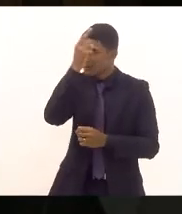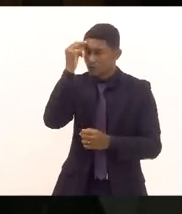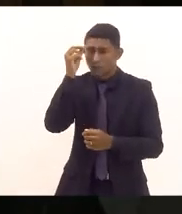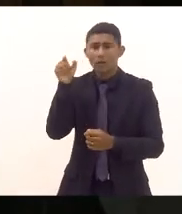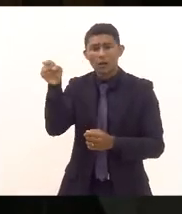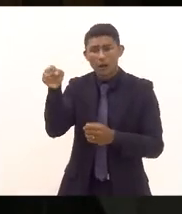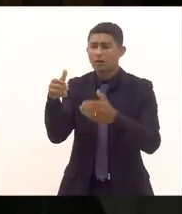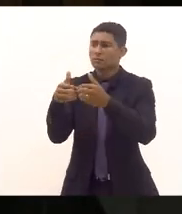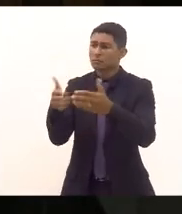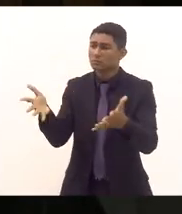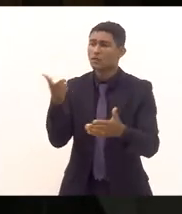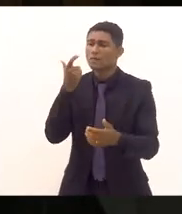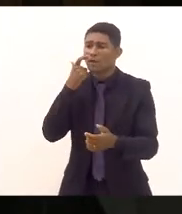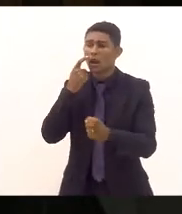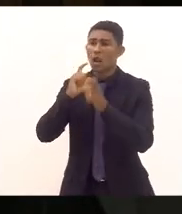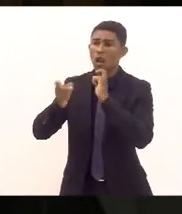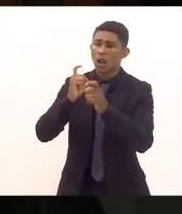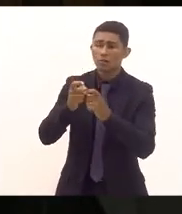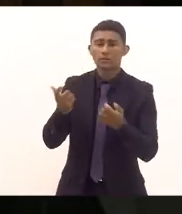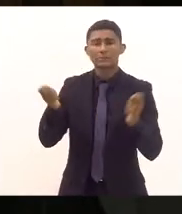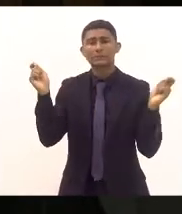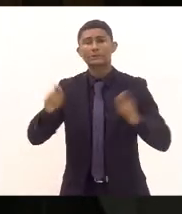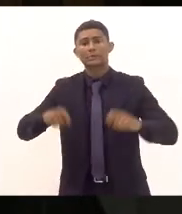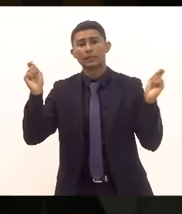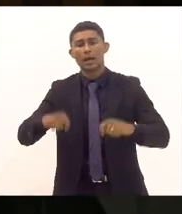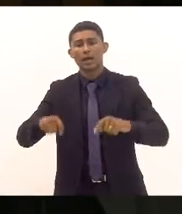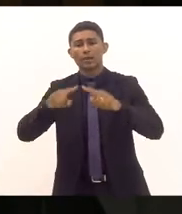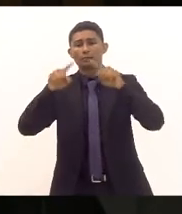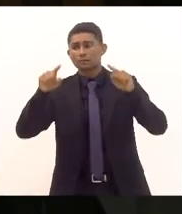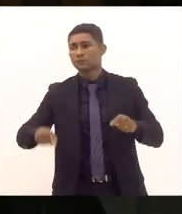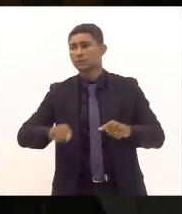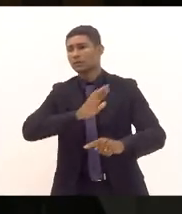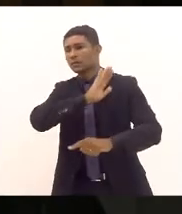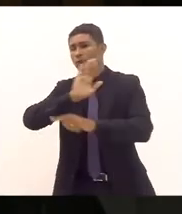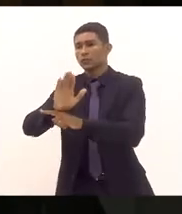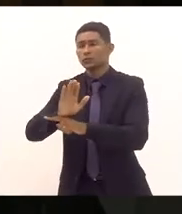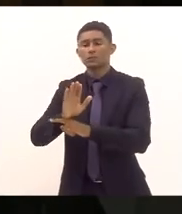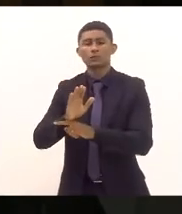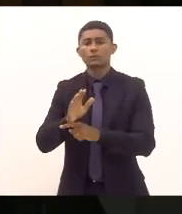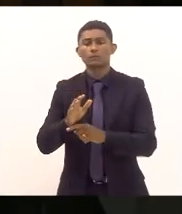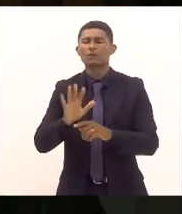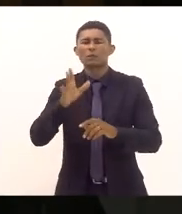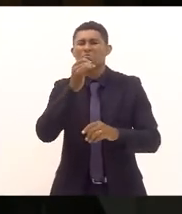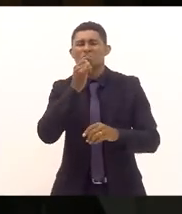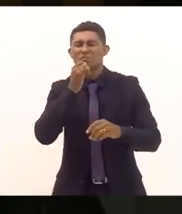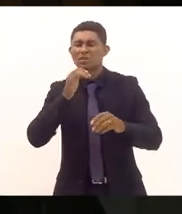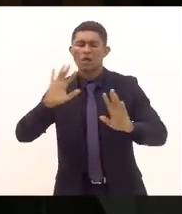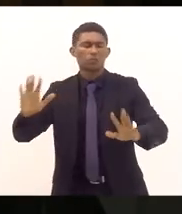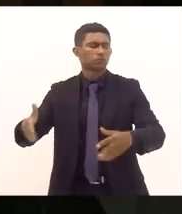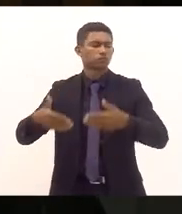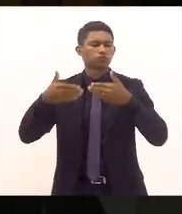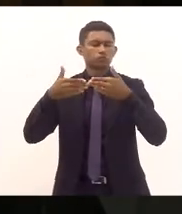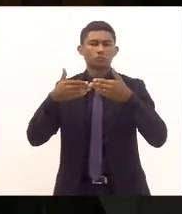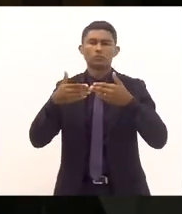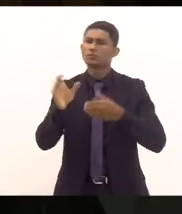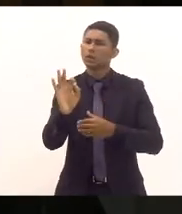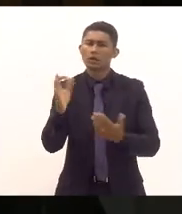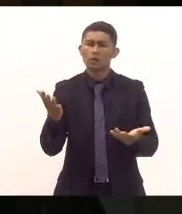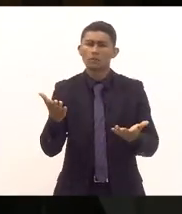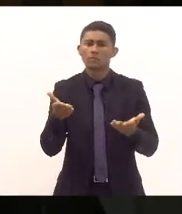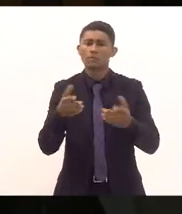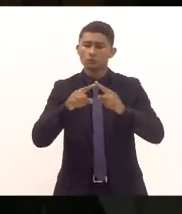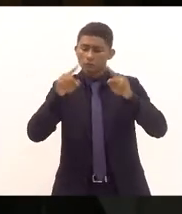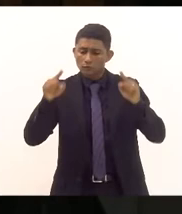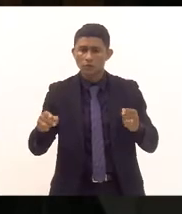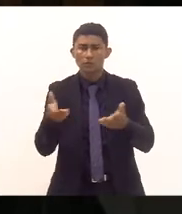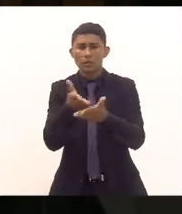negocie veja o que é possível atender agora não mantém as portas fechadas entenda que servidores estão